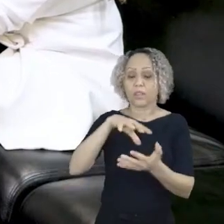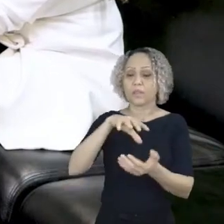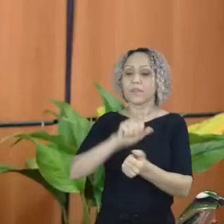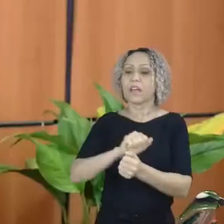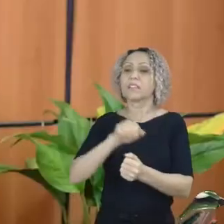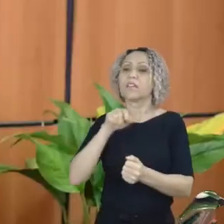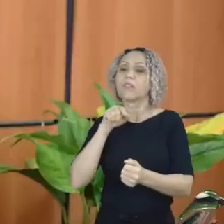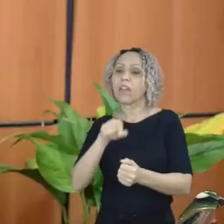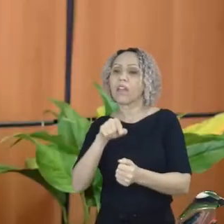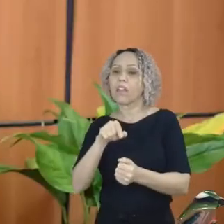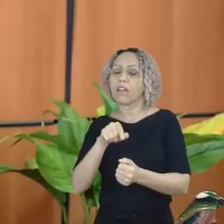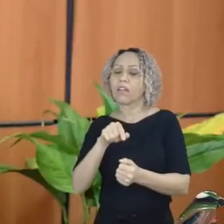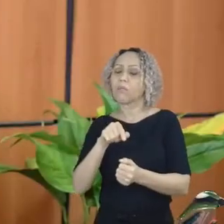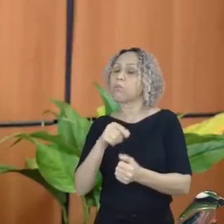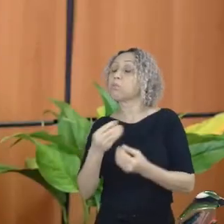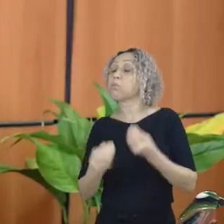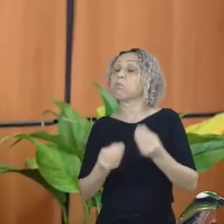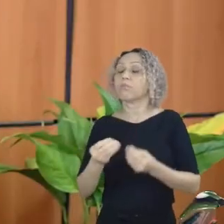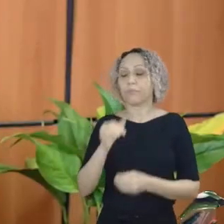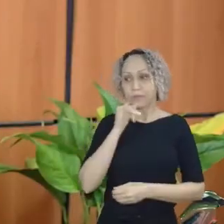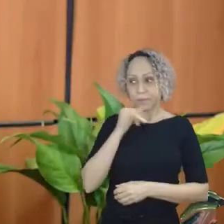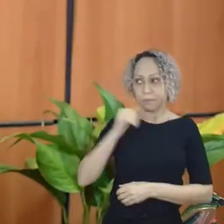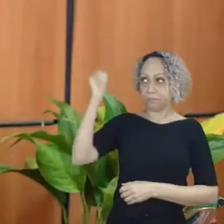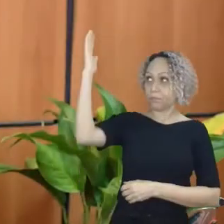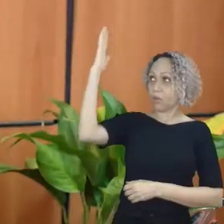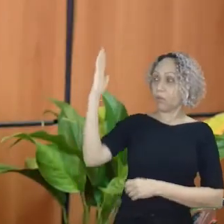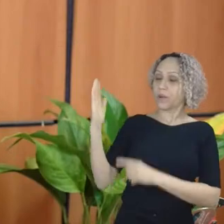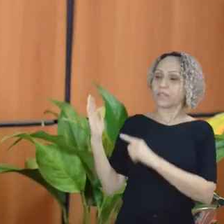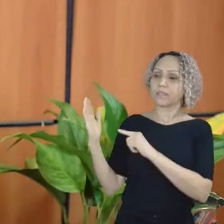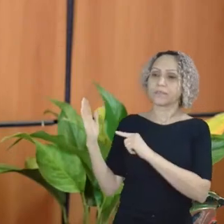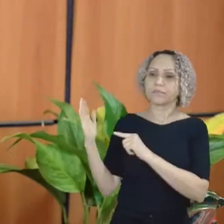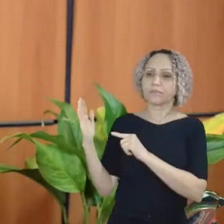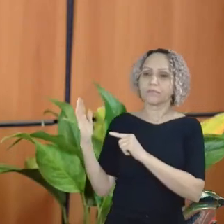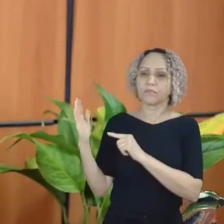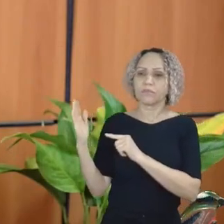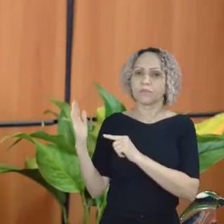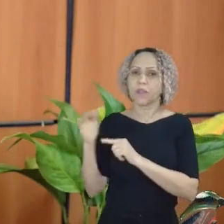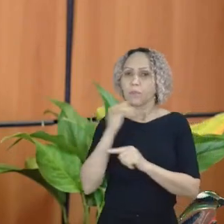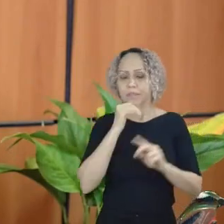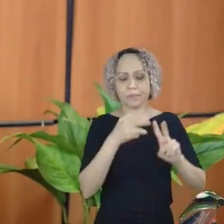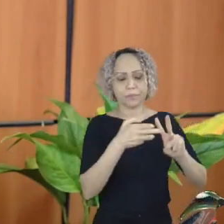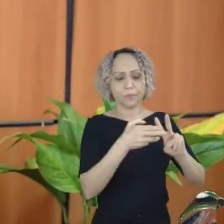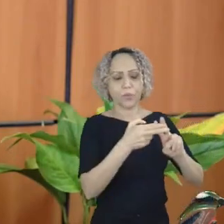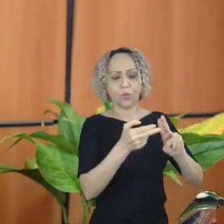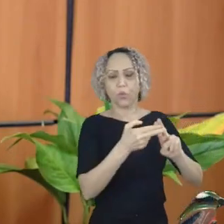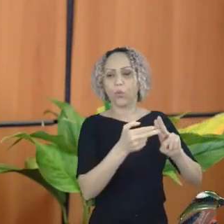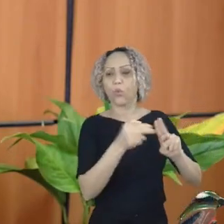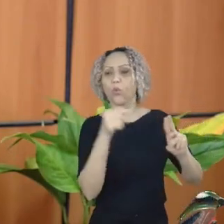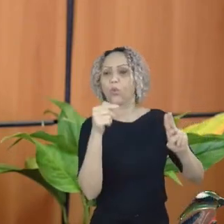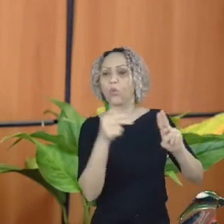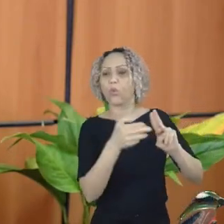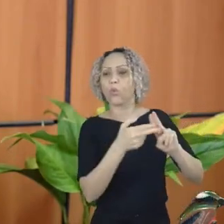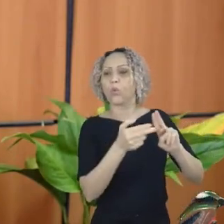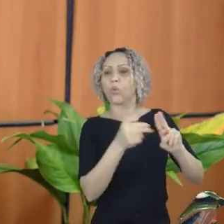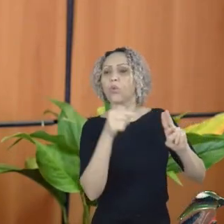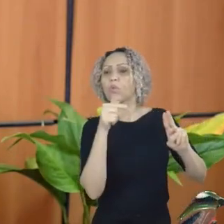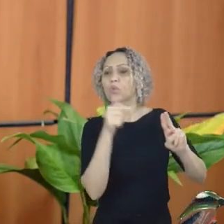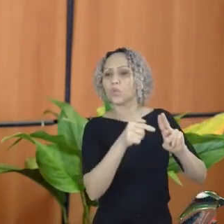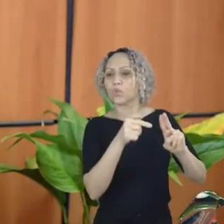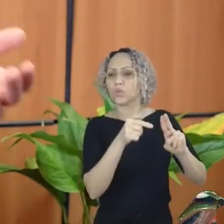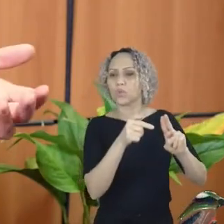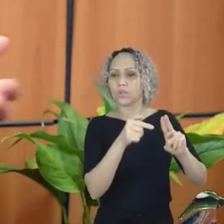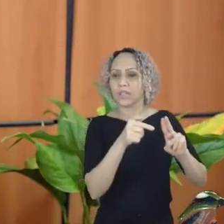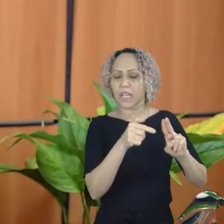falando. O Brasil, se você pega, por exemplo, o SUS, né, o SUS ele